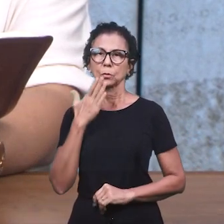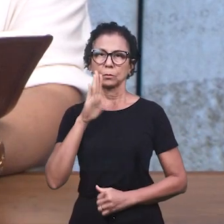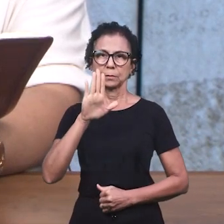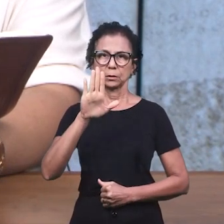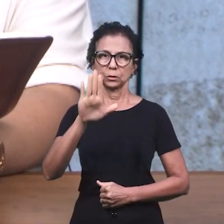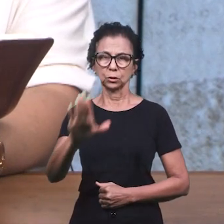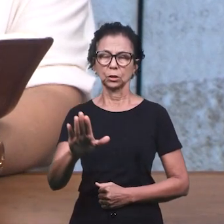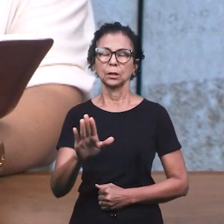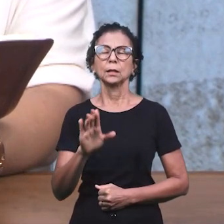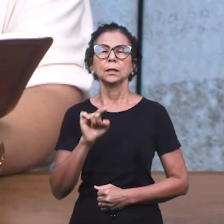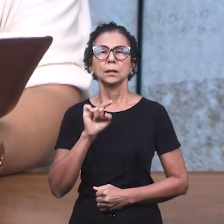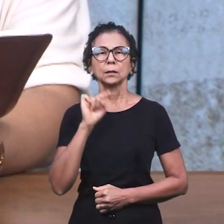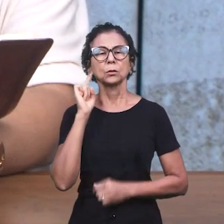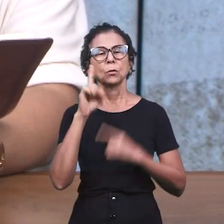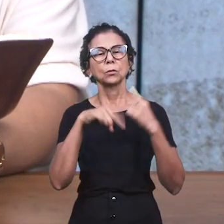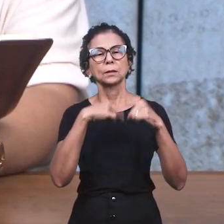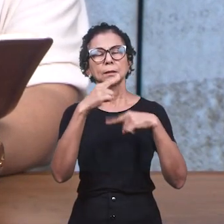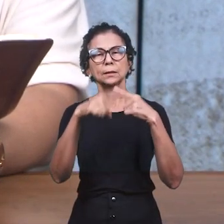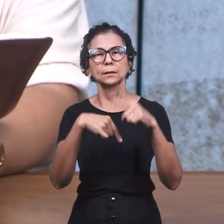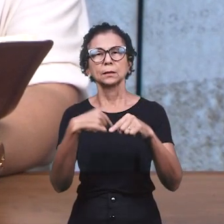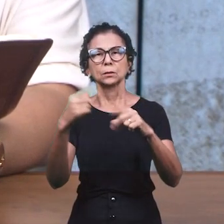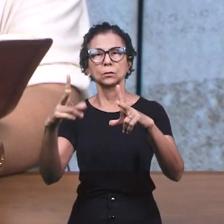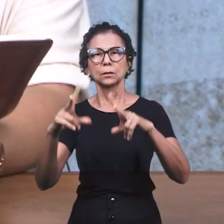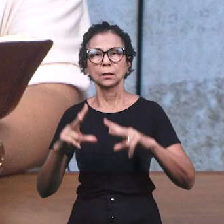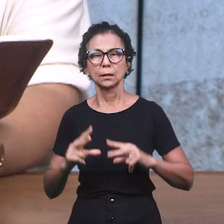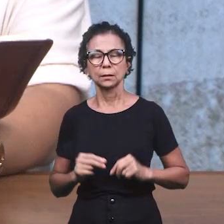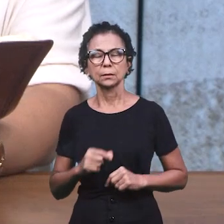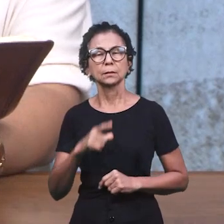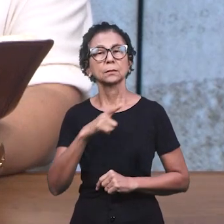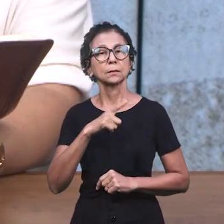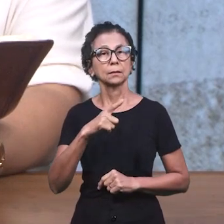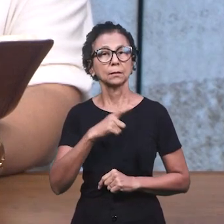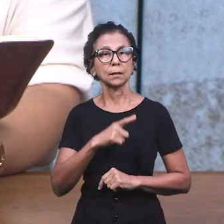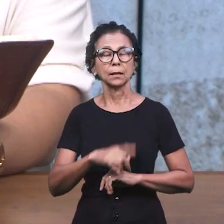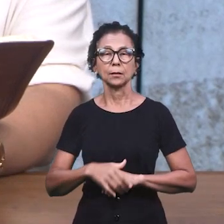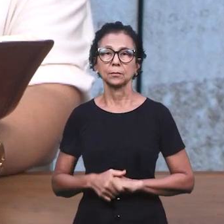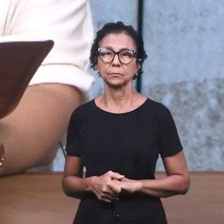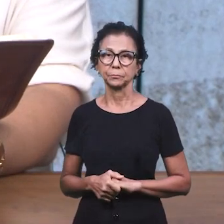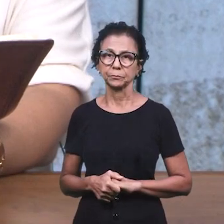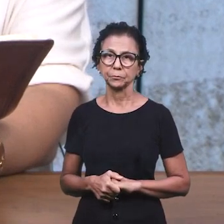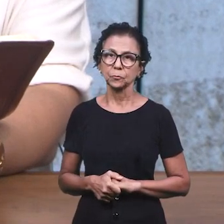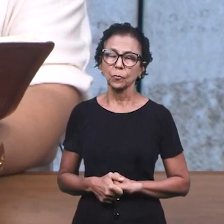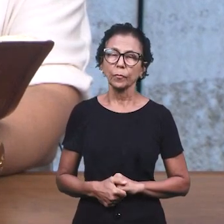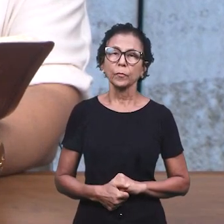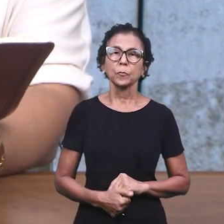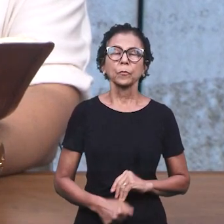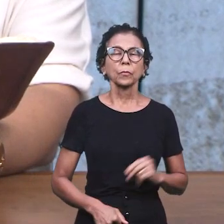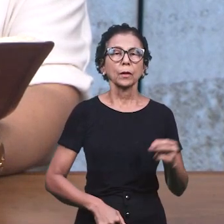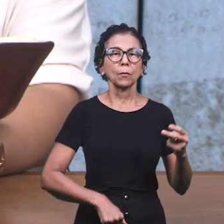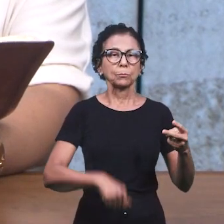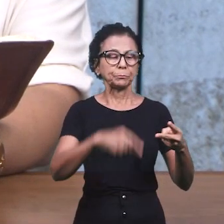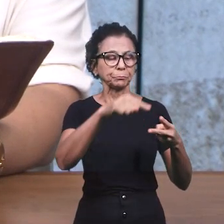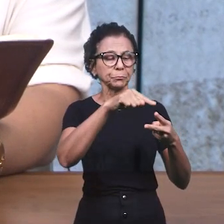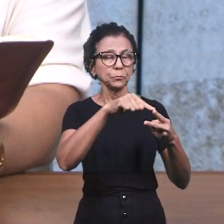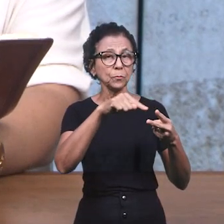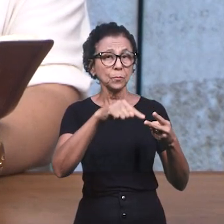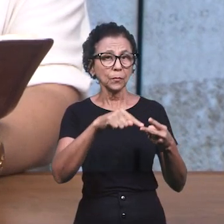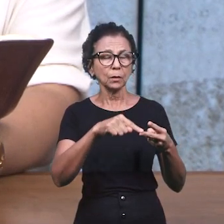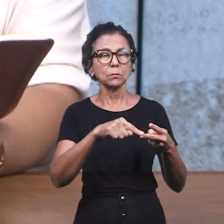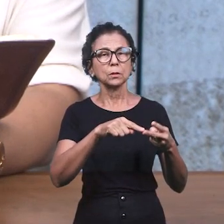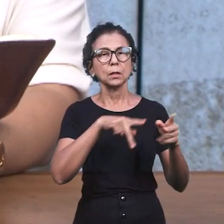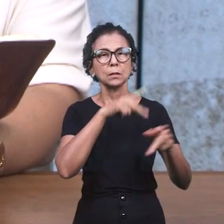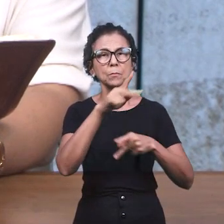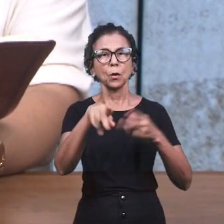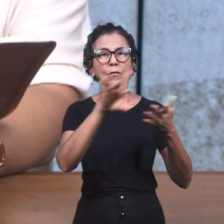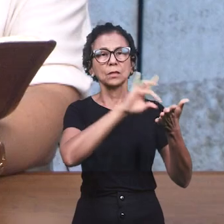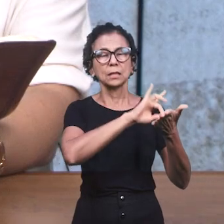semente a possuirá em herança. E os amalequitas e os cananeus habitam no